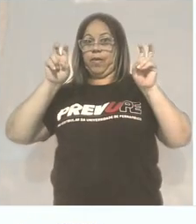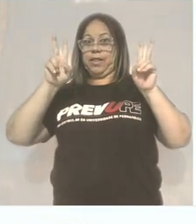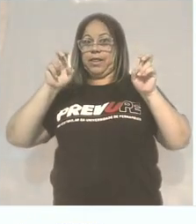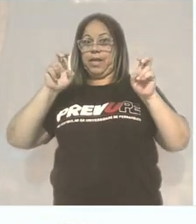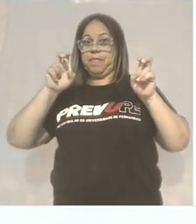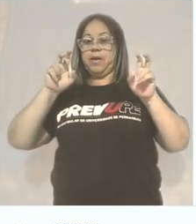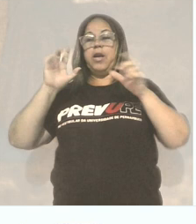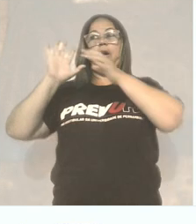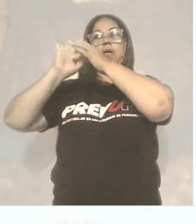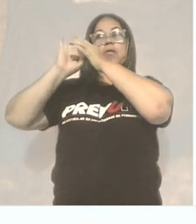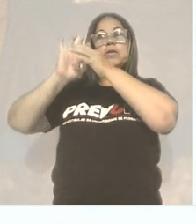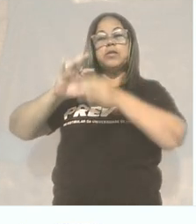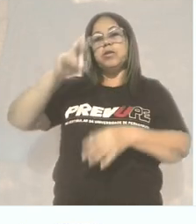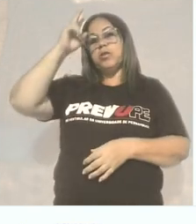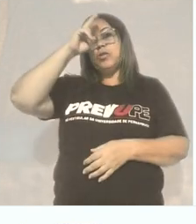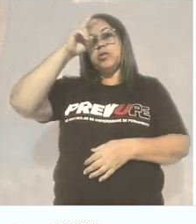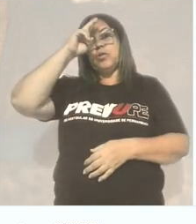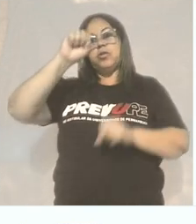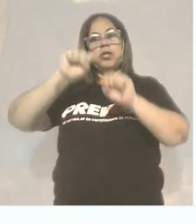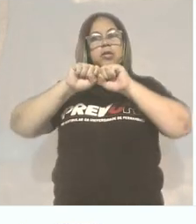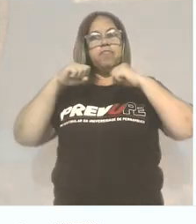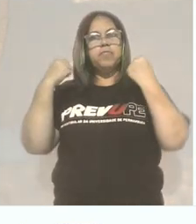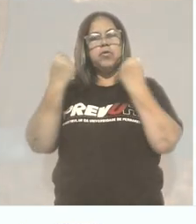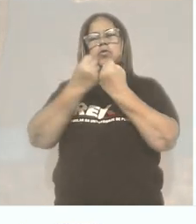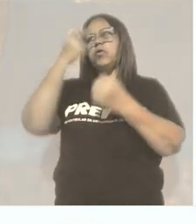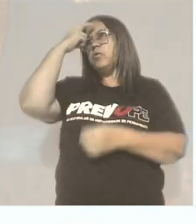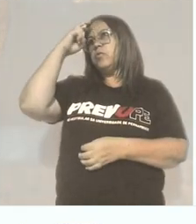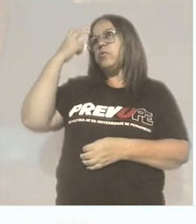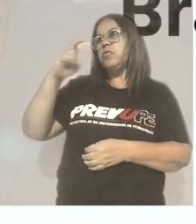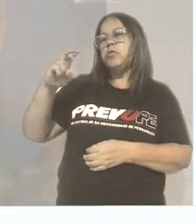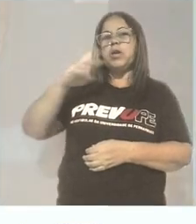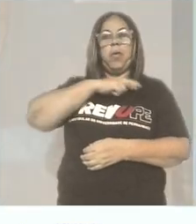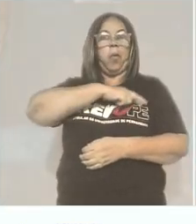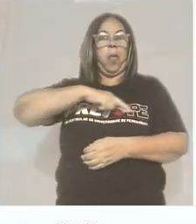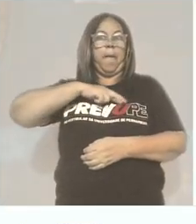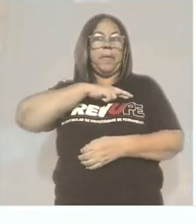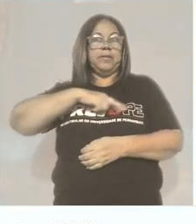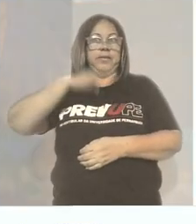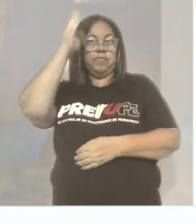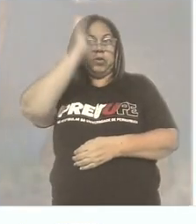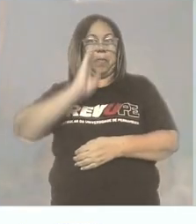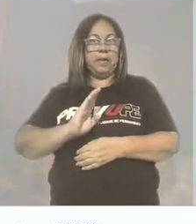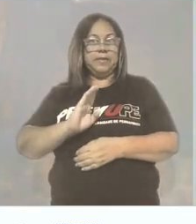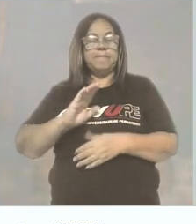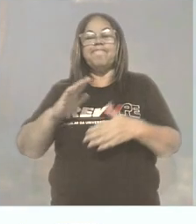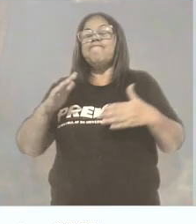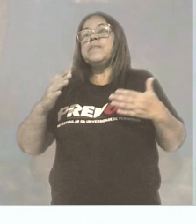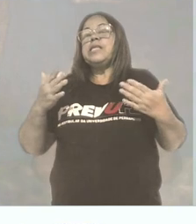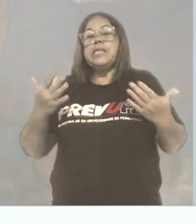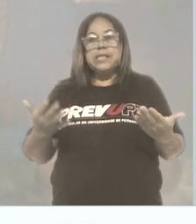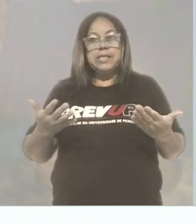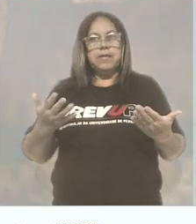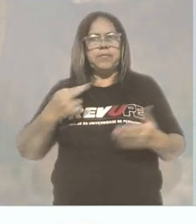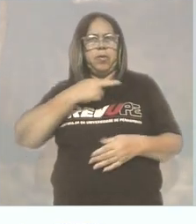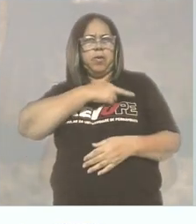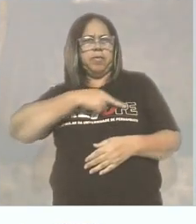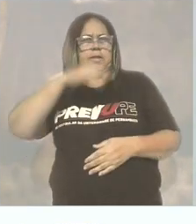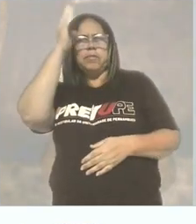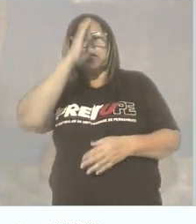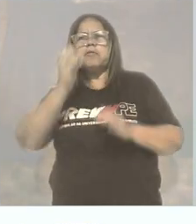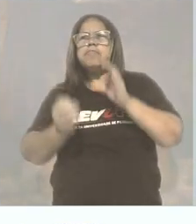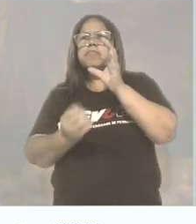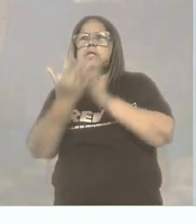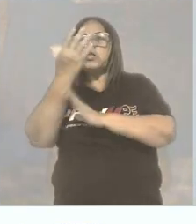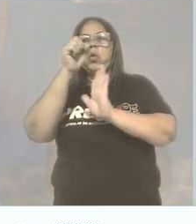contextualização histórica e sociocultural do romantismo brasileiro o romantismo é brasileiro e floresceu no